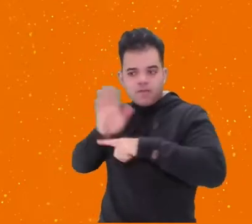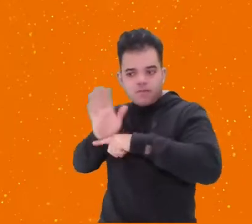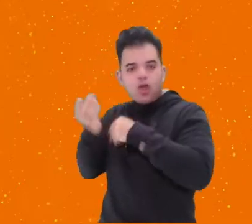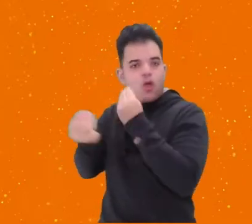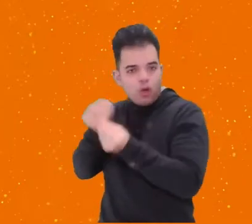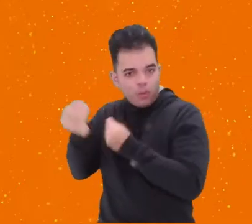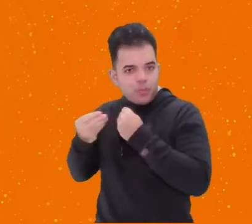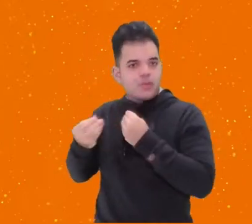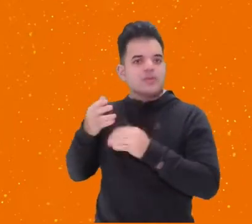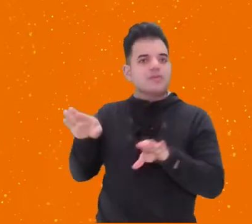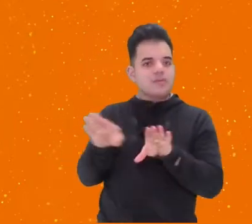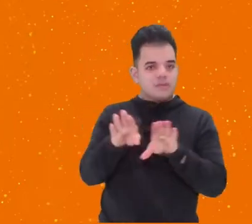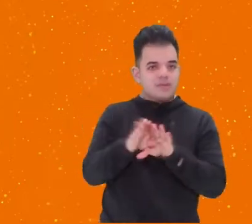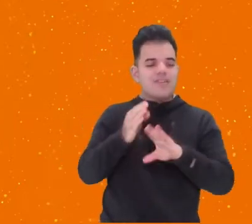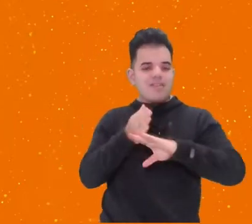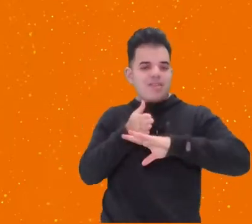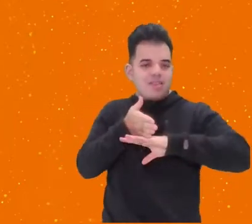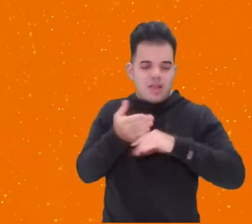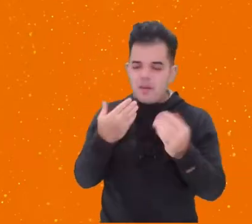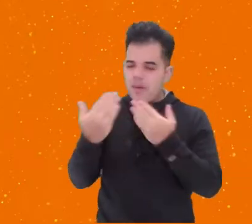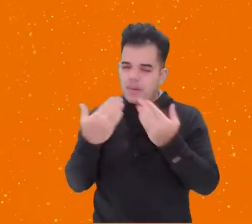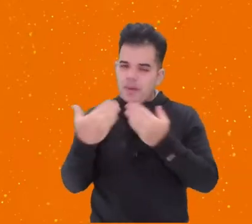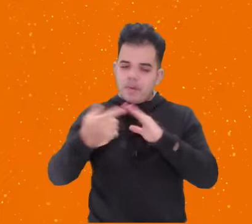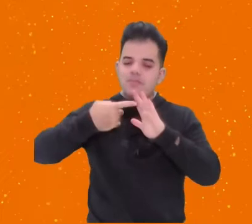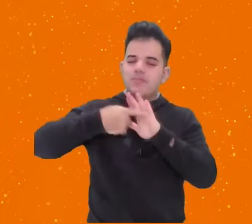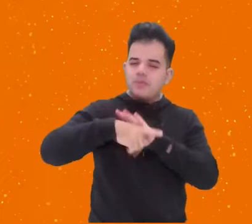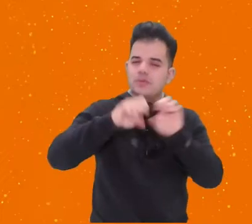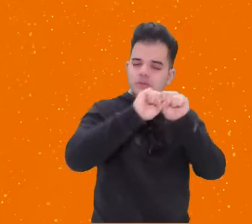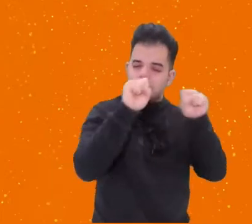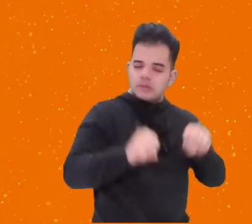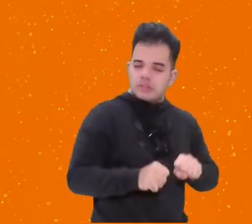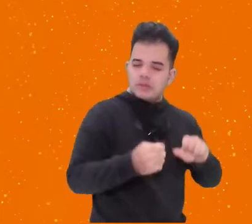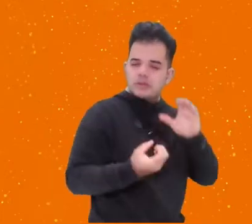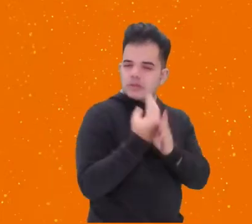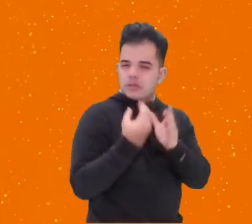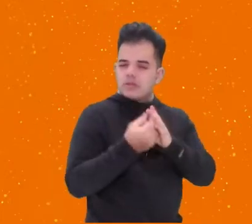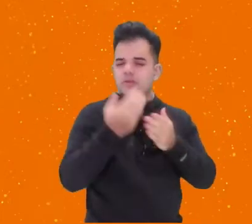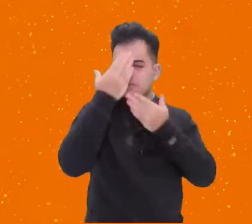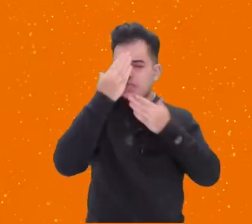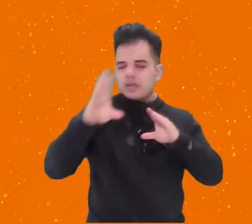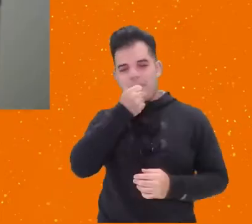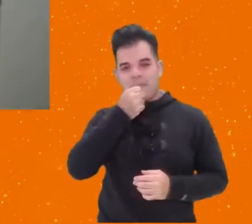também entrar no debate um pouco mais profundo com todos os sistemas que estão sendo colocados por enquanto. Então, obrigado pela oportunidade, Mário.